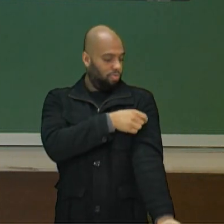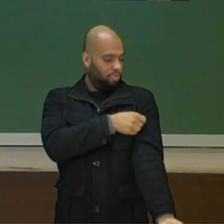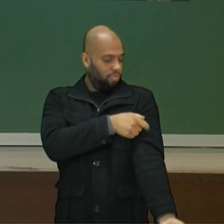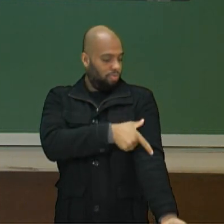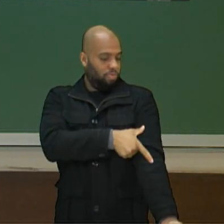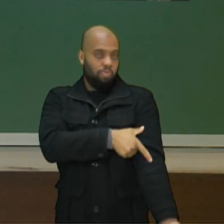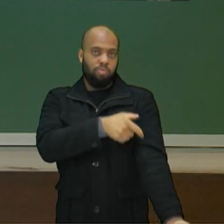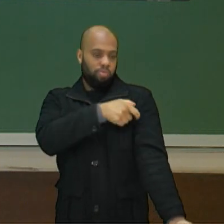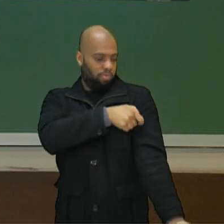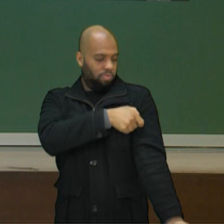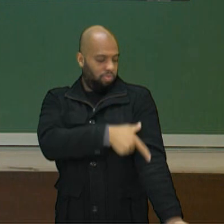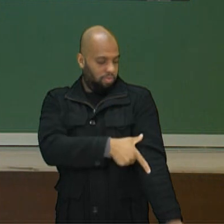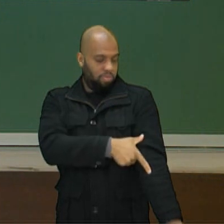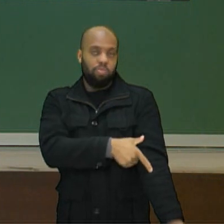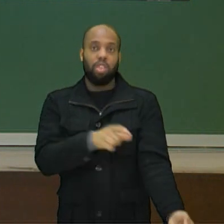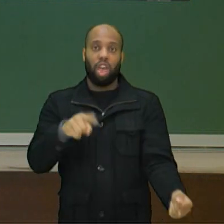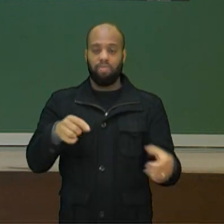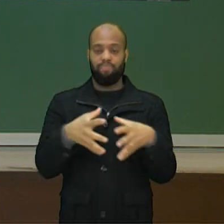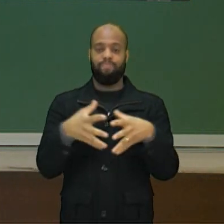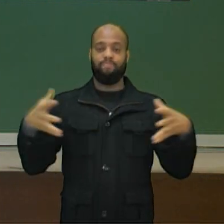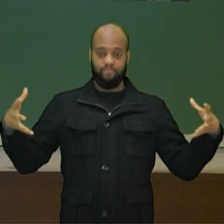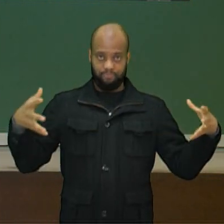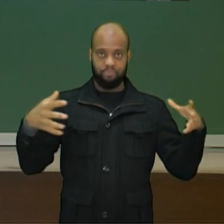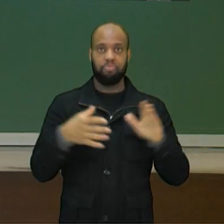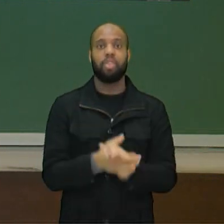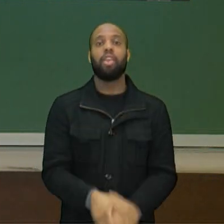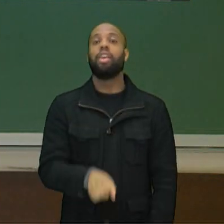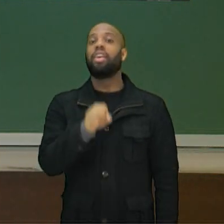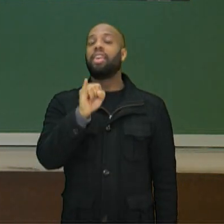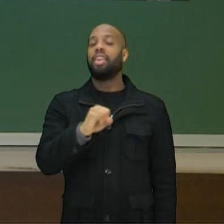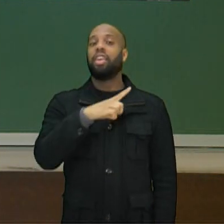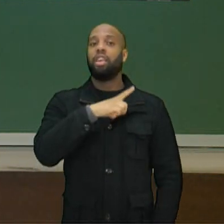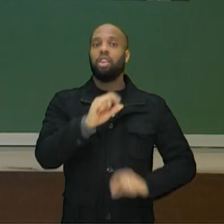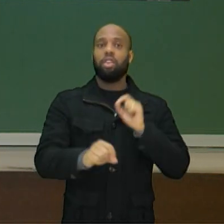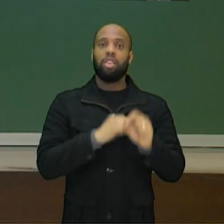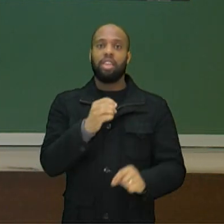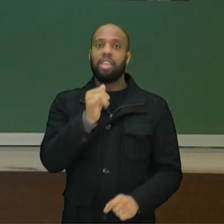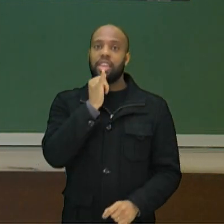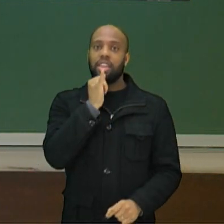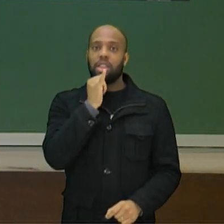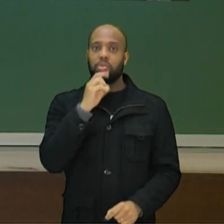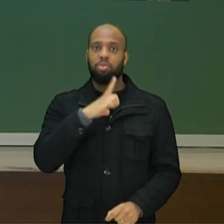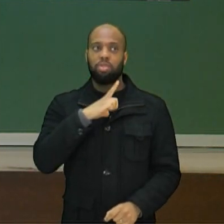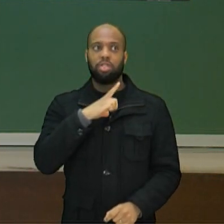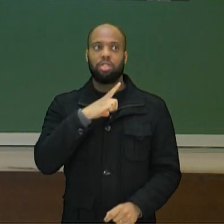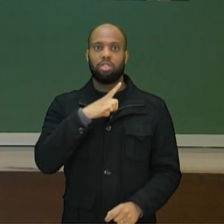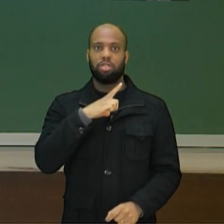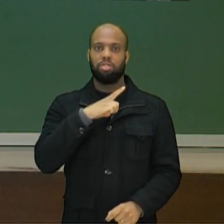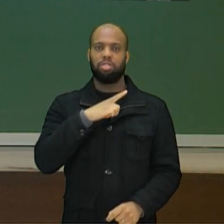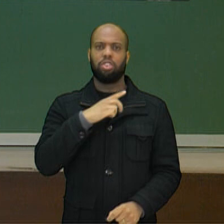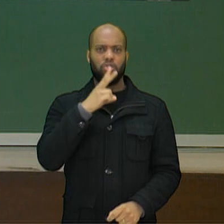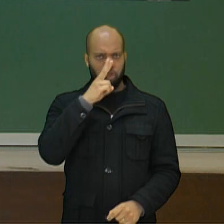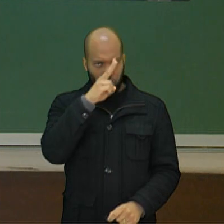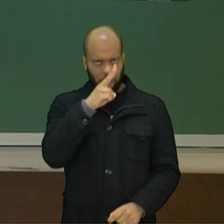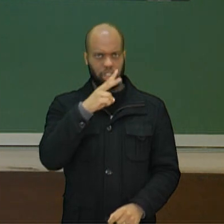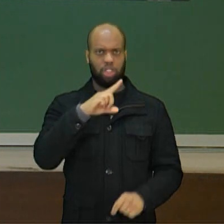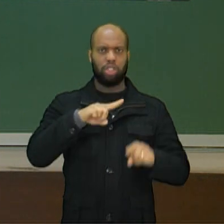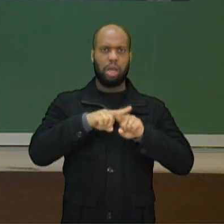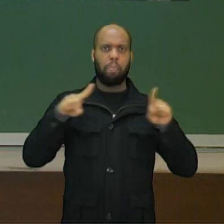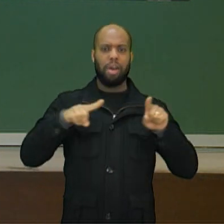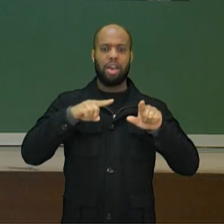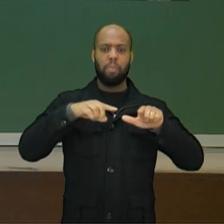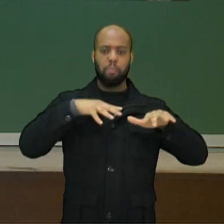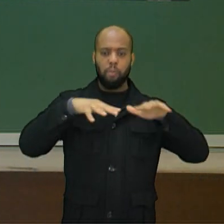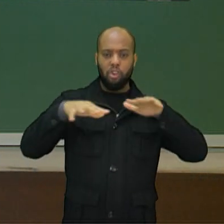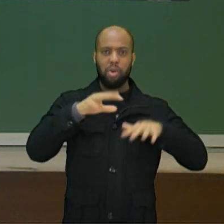a contração excêntrica. E quando eu tenho uma contração muscular, tenho o desenvolvimento de tônus muscular, sem